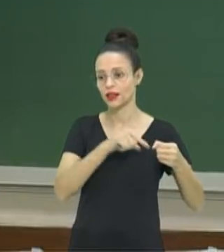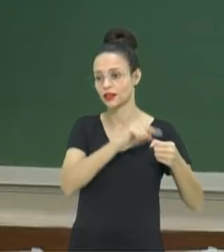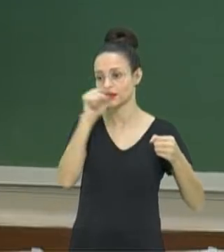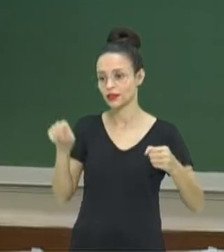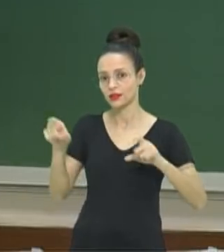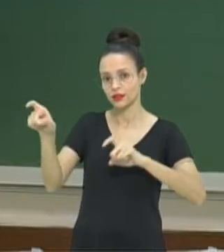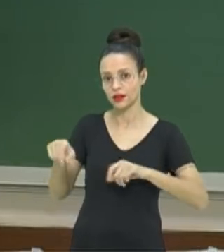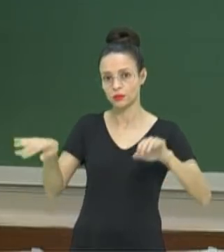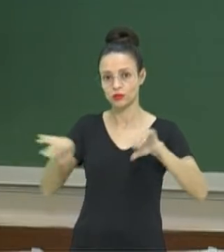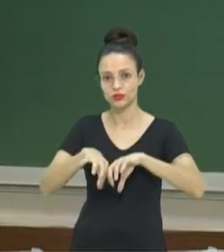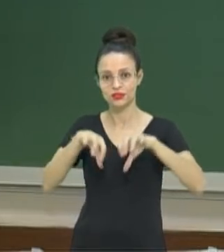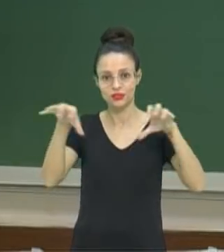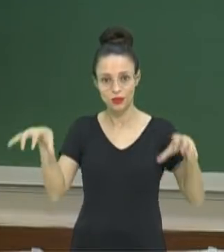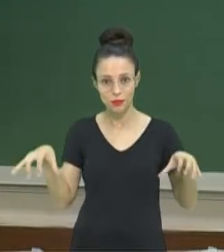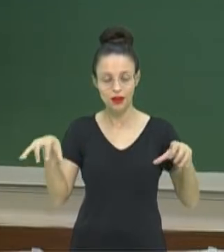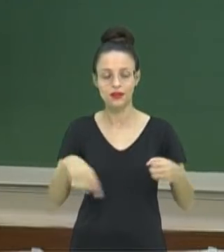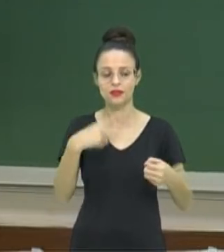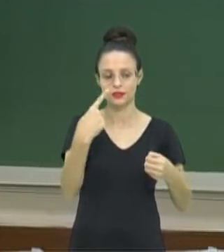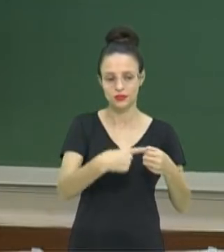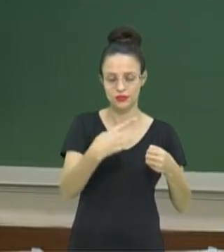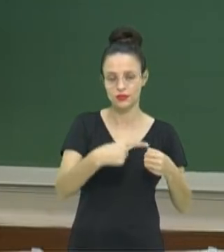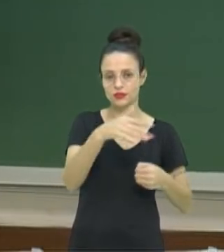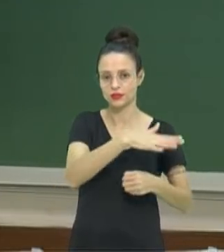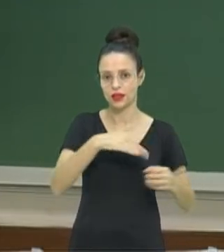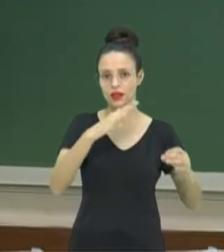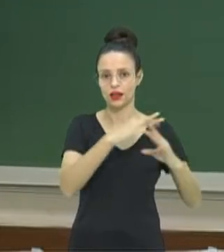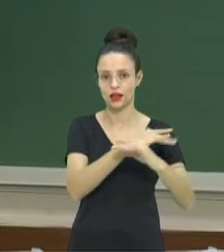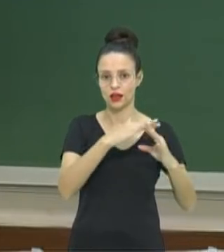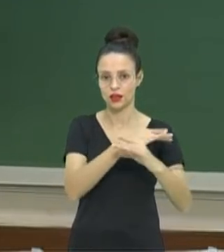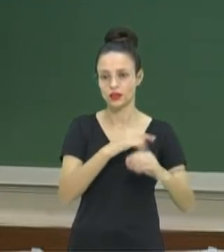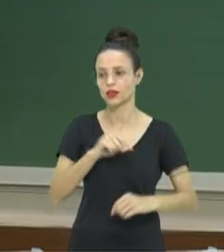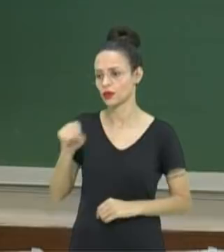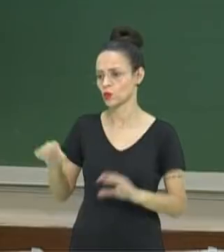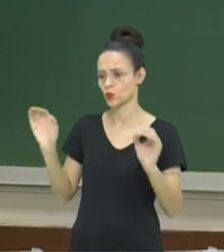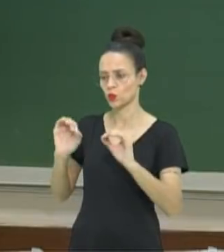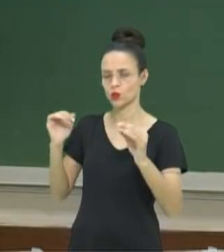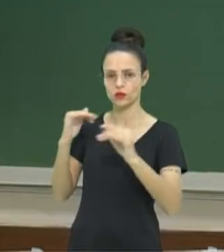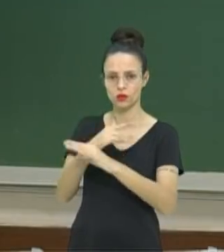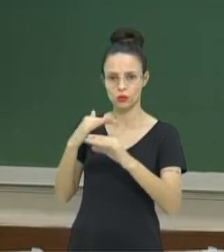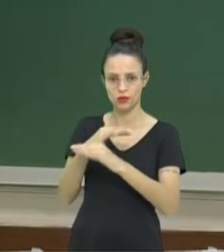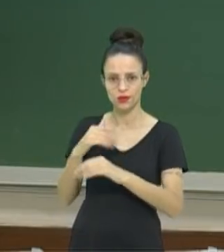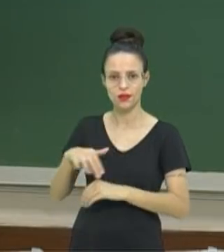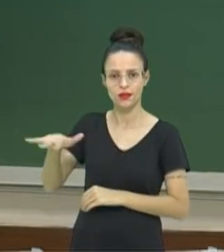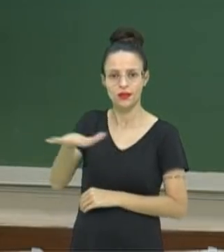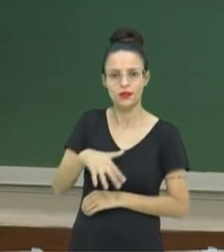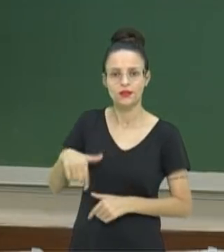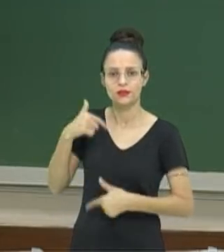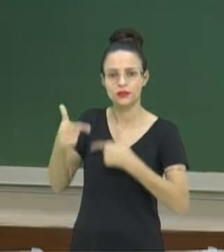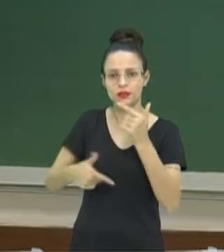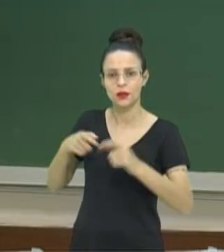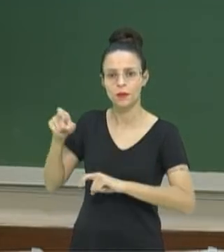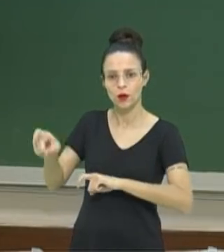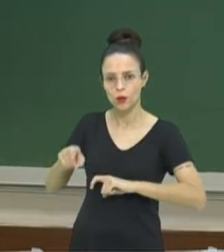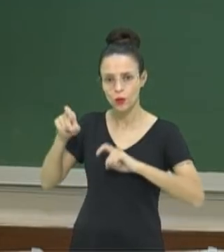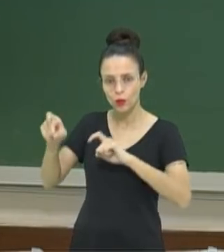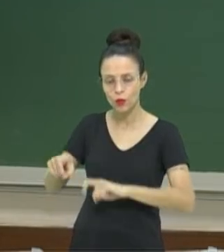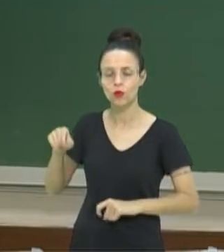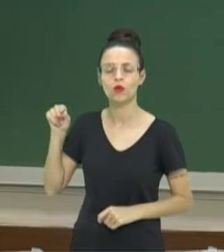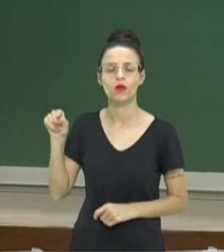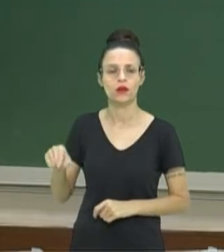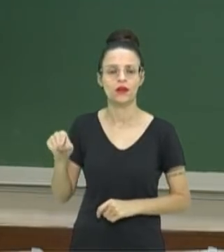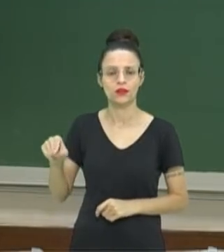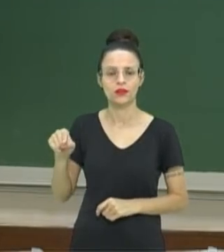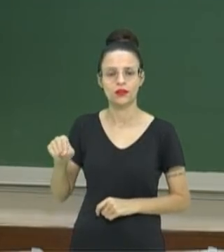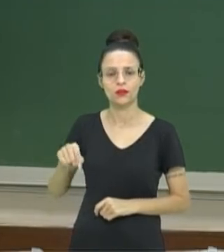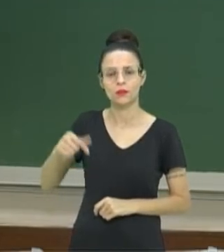certo? Eu vou ter a parte mais urbanizada e a que não tem urbanização, que tem atividades rurais ali, atividades